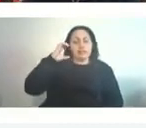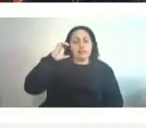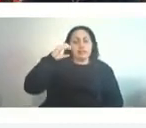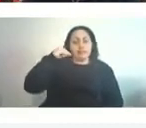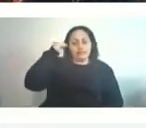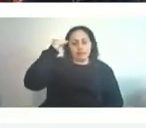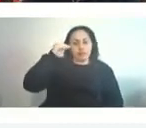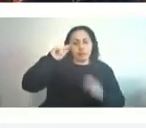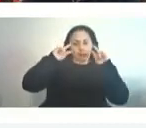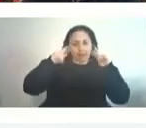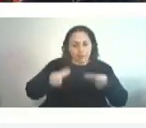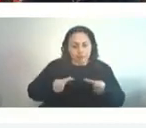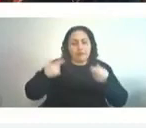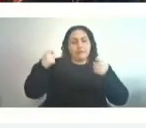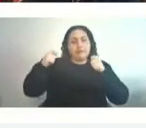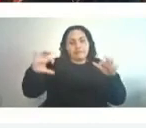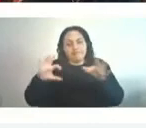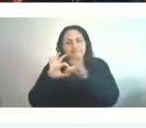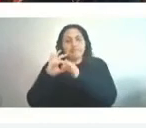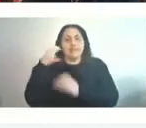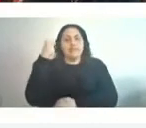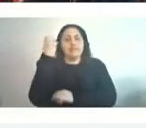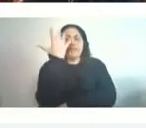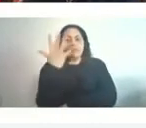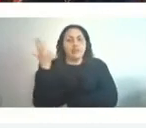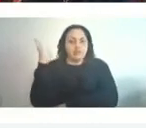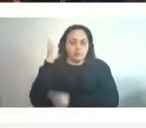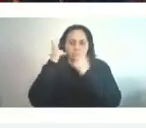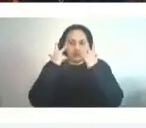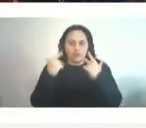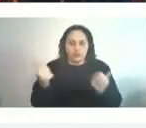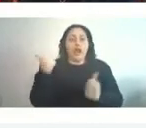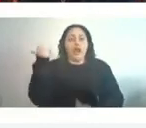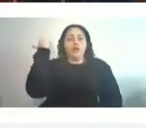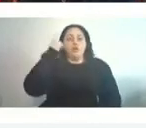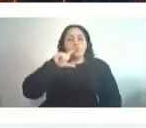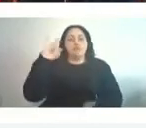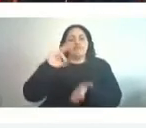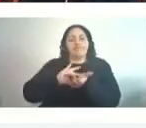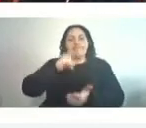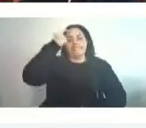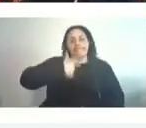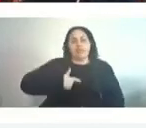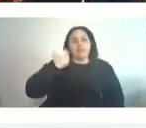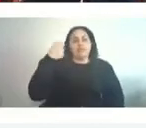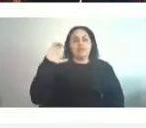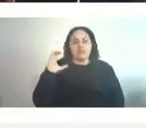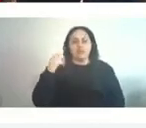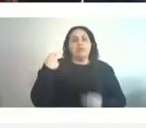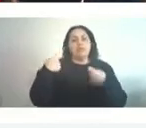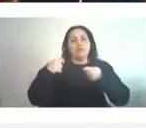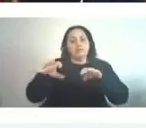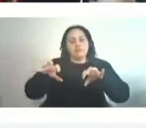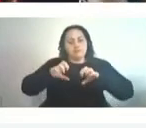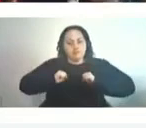como ciência, né, e assumir, digamos assim, toda uma parte, objetividade, toda a